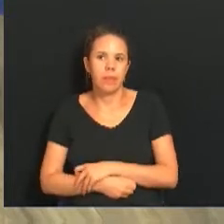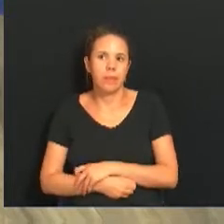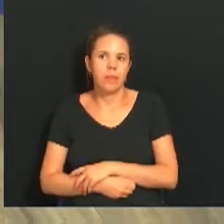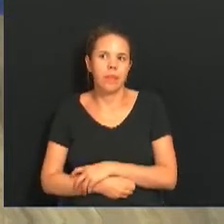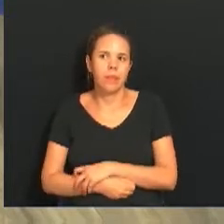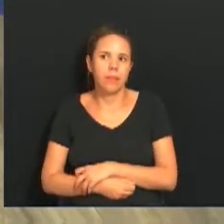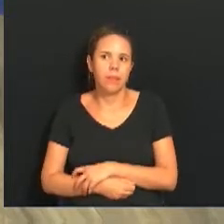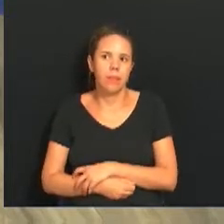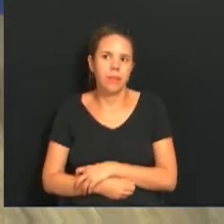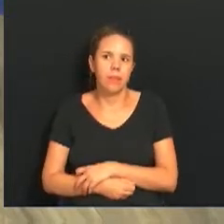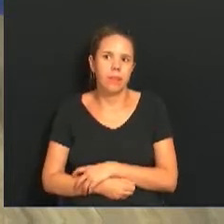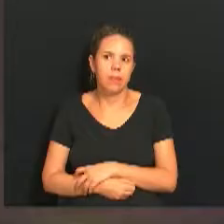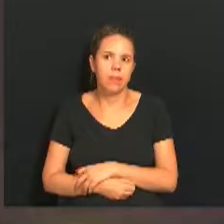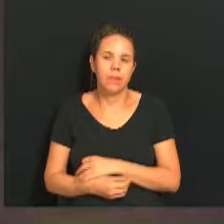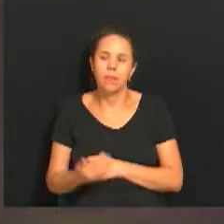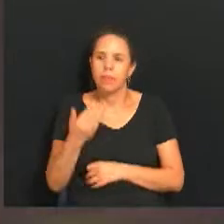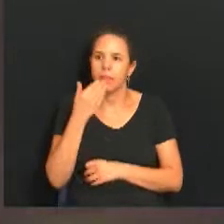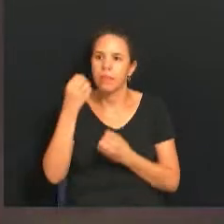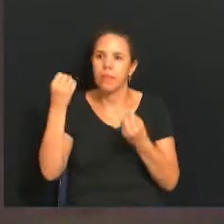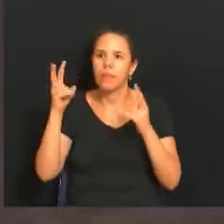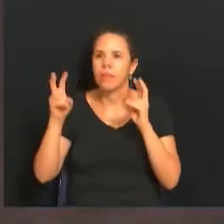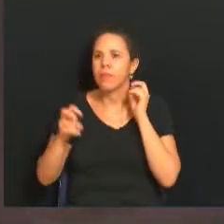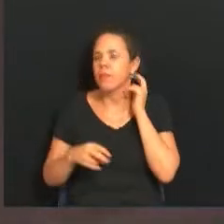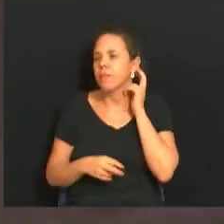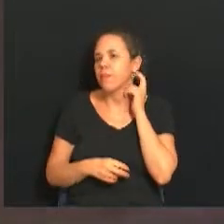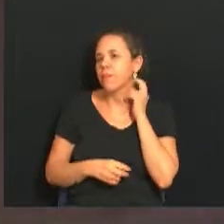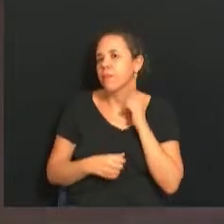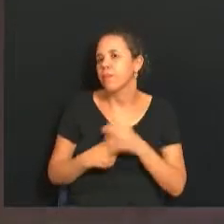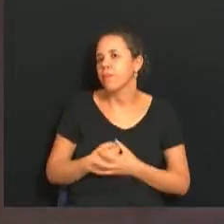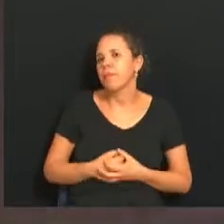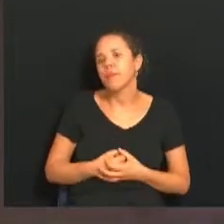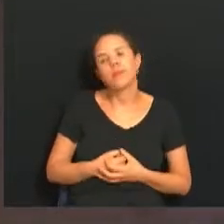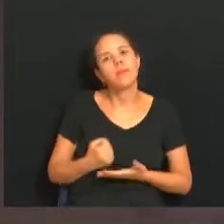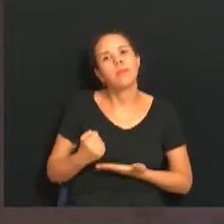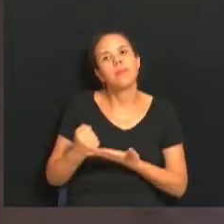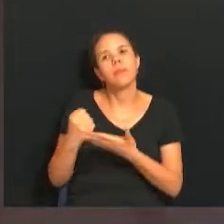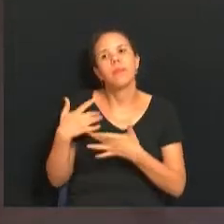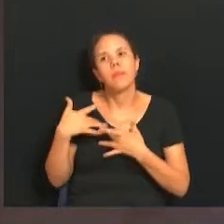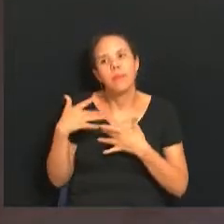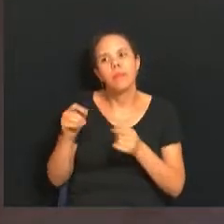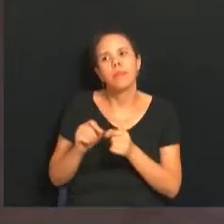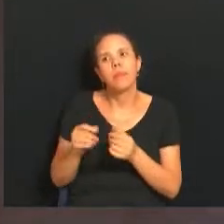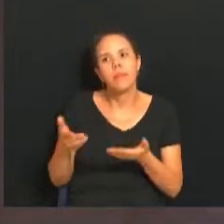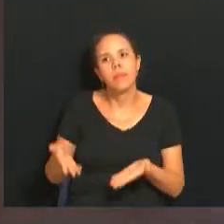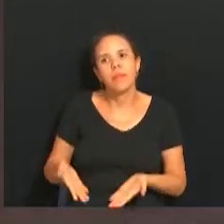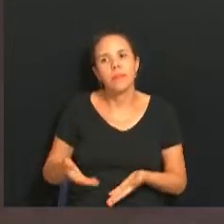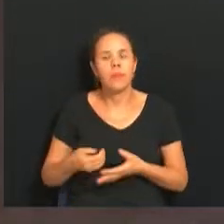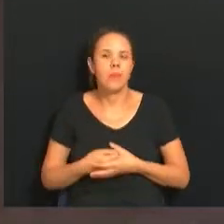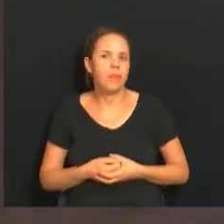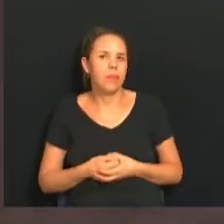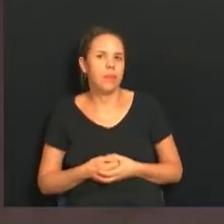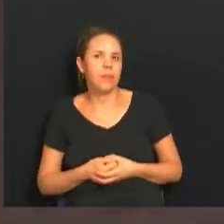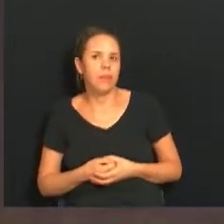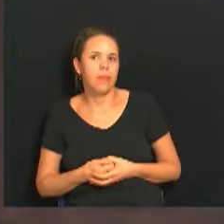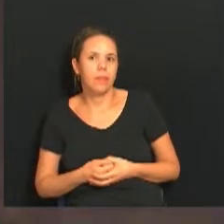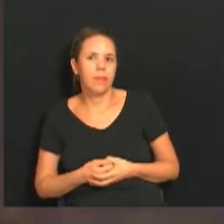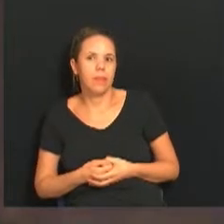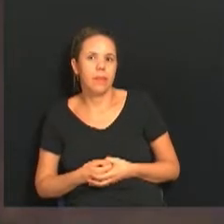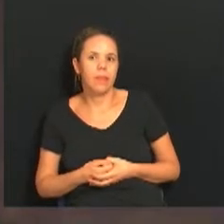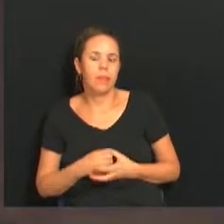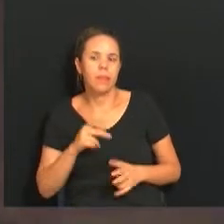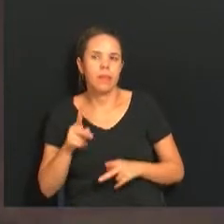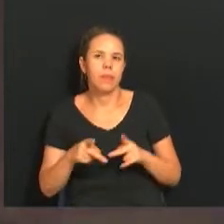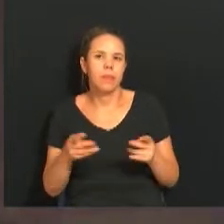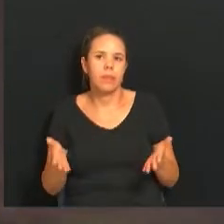O Gabriel pede para você falar um pouco mais a respeito desta ajuda que vocês, não é, acabam fazendo para as pessoas